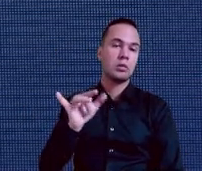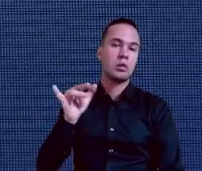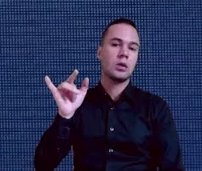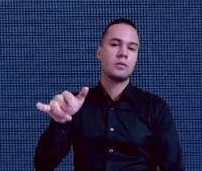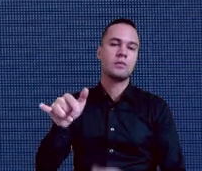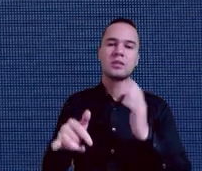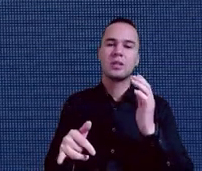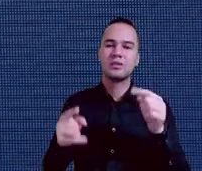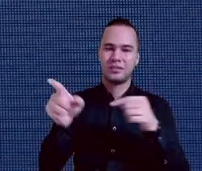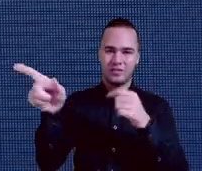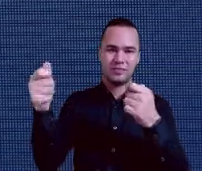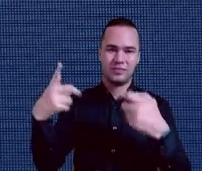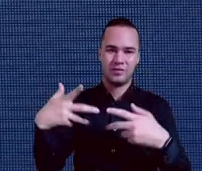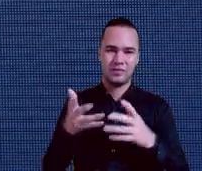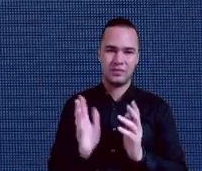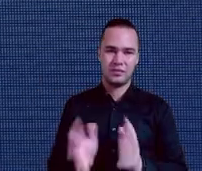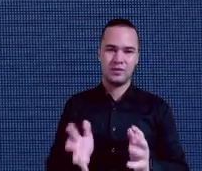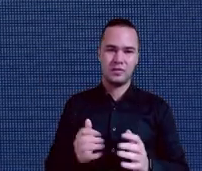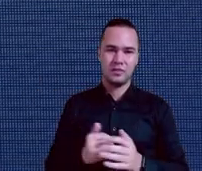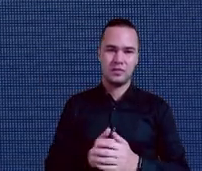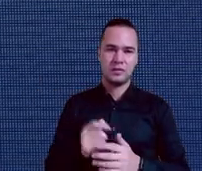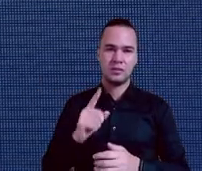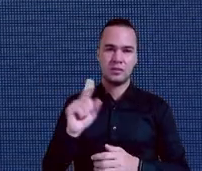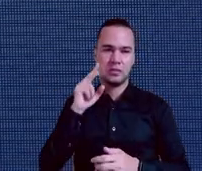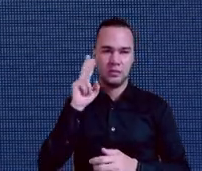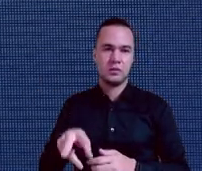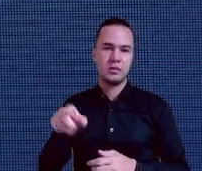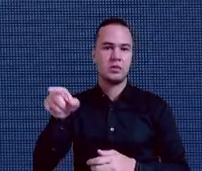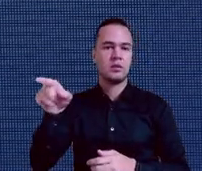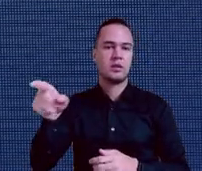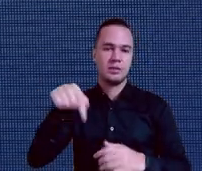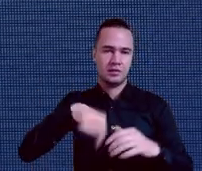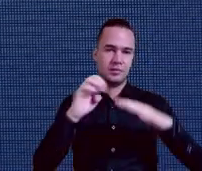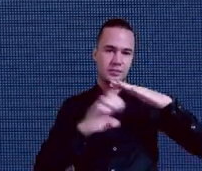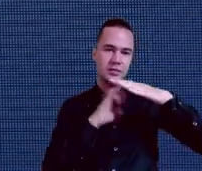comentou de como que a gente vê isso na valor então